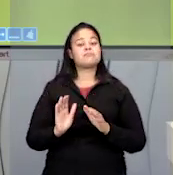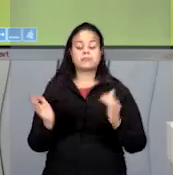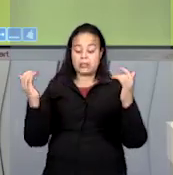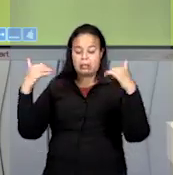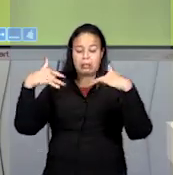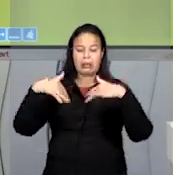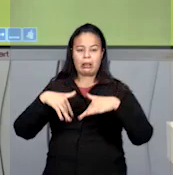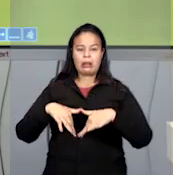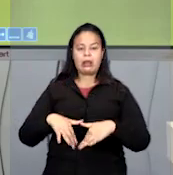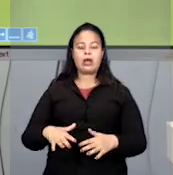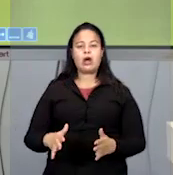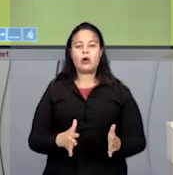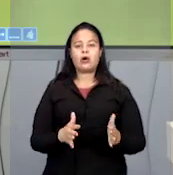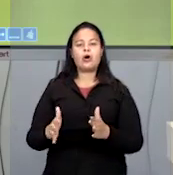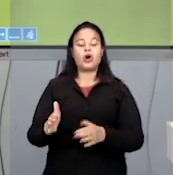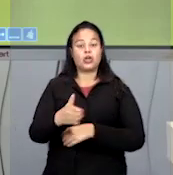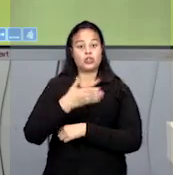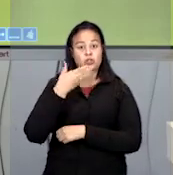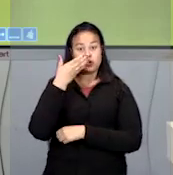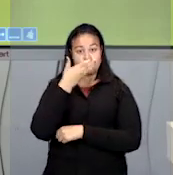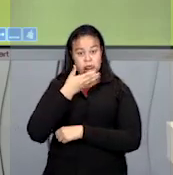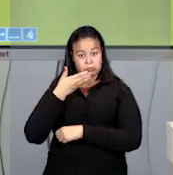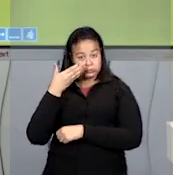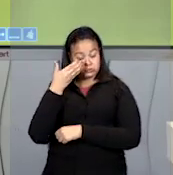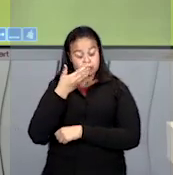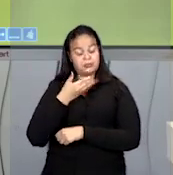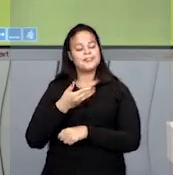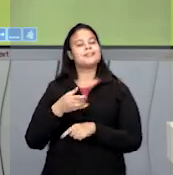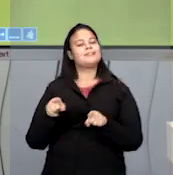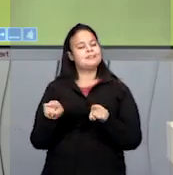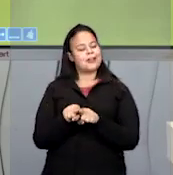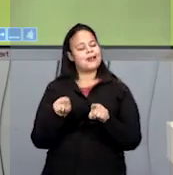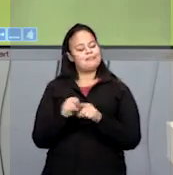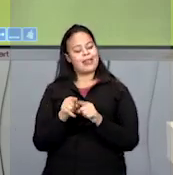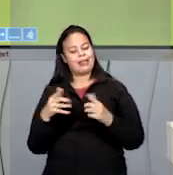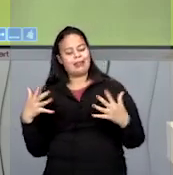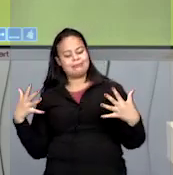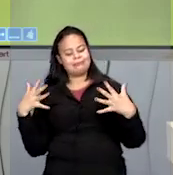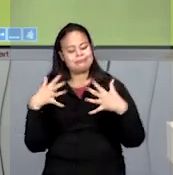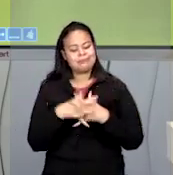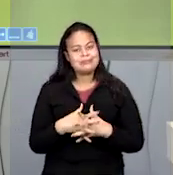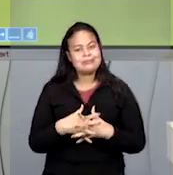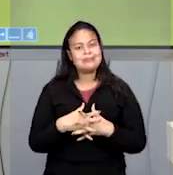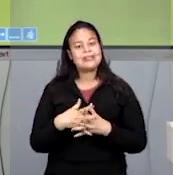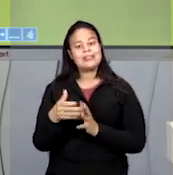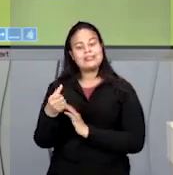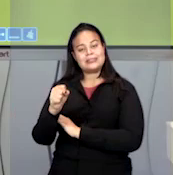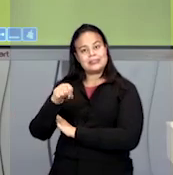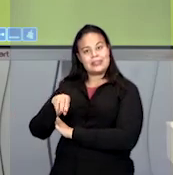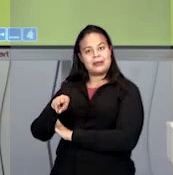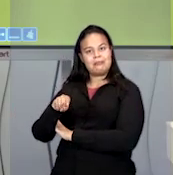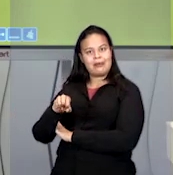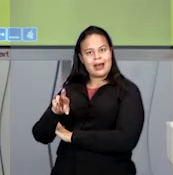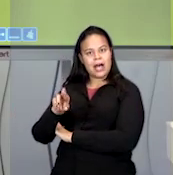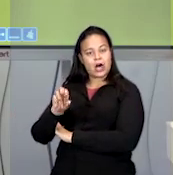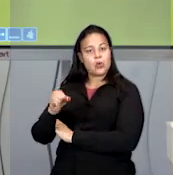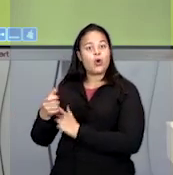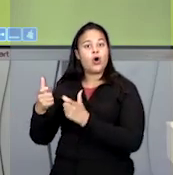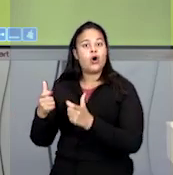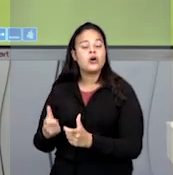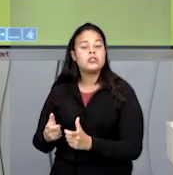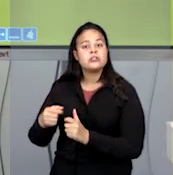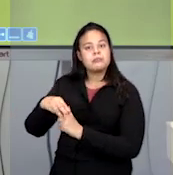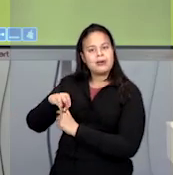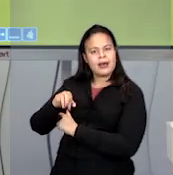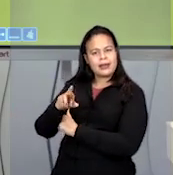por exemplo, foi afetada quando a barragem da Samarco estourou ali em Mariana, né?